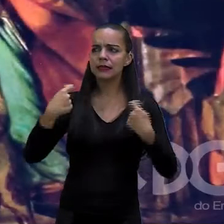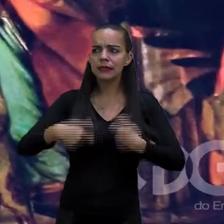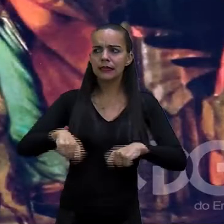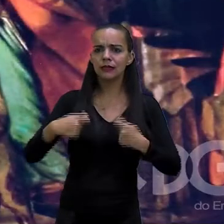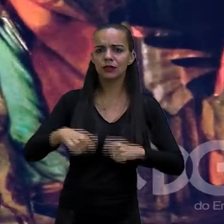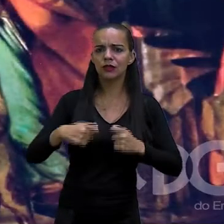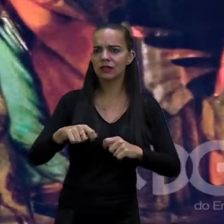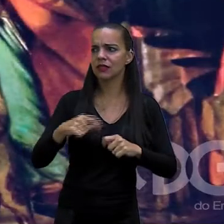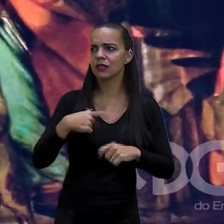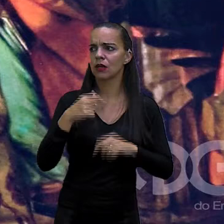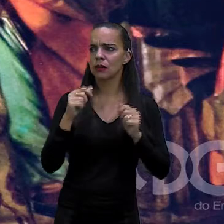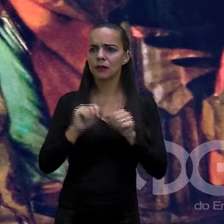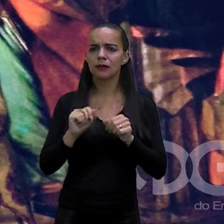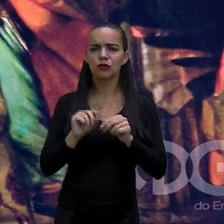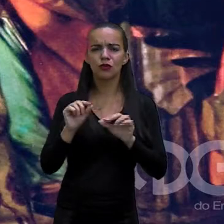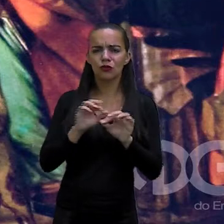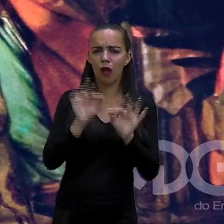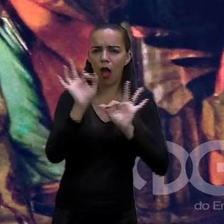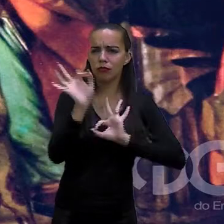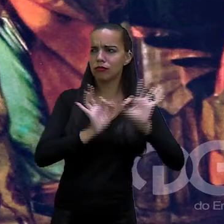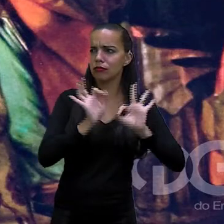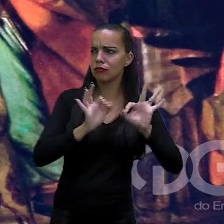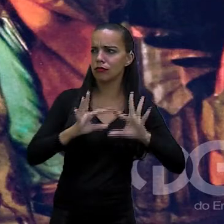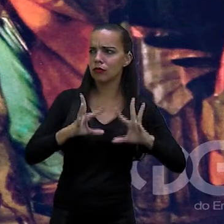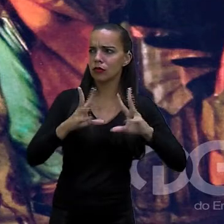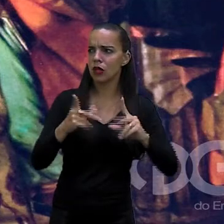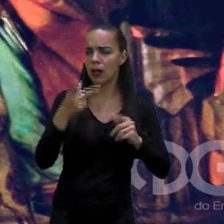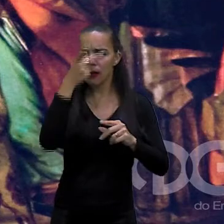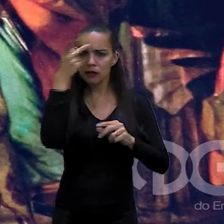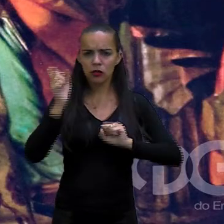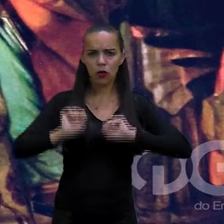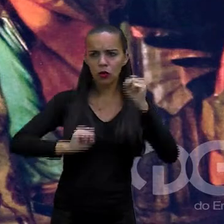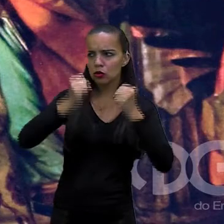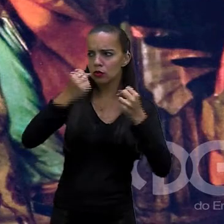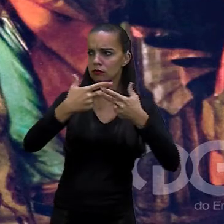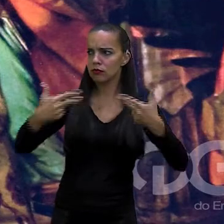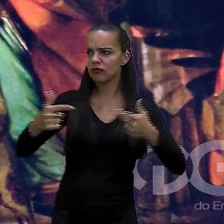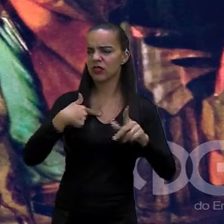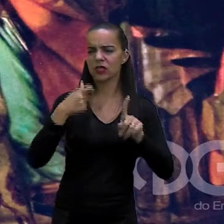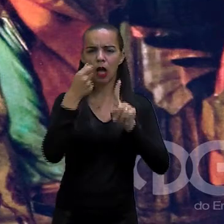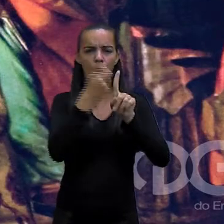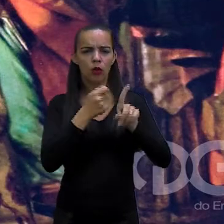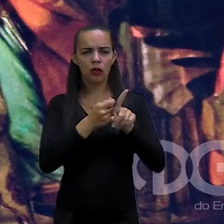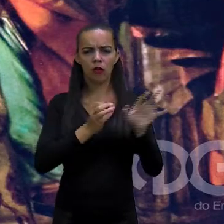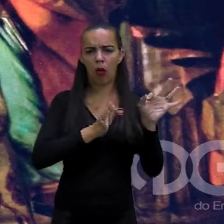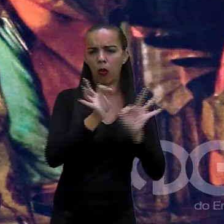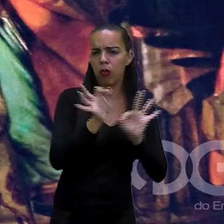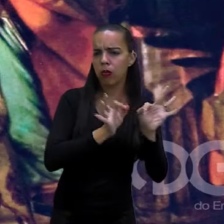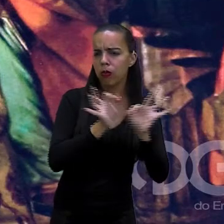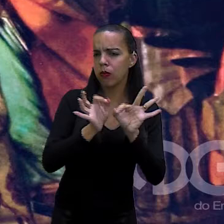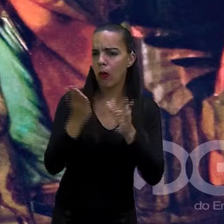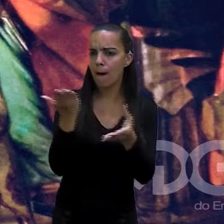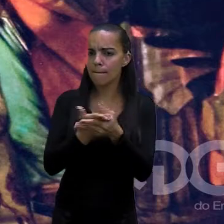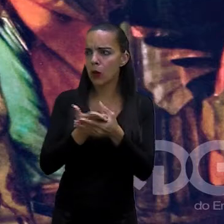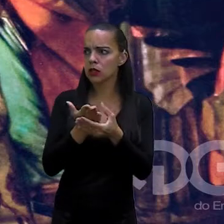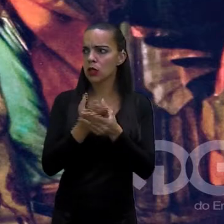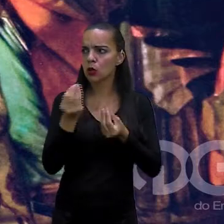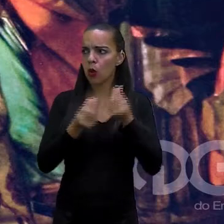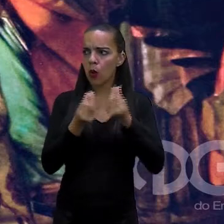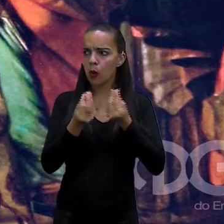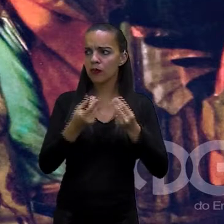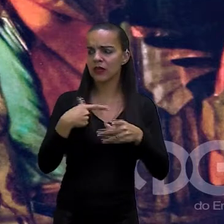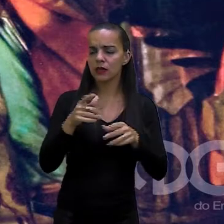sua consolidação. Alguns historiadores consideram que o processo de independência foi um arranjo